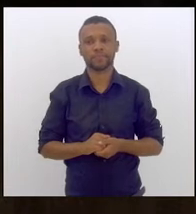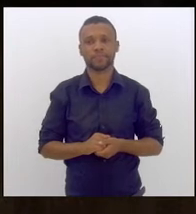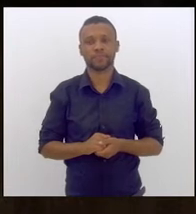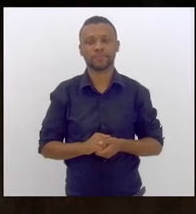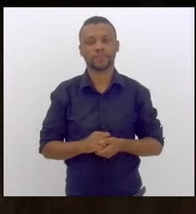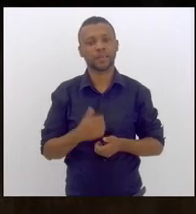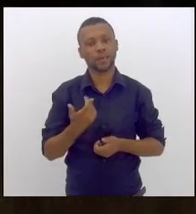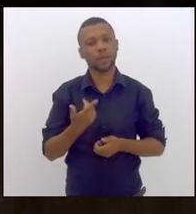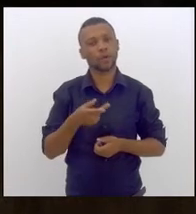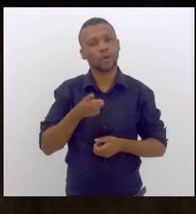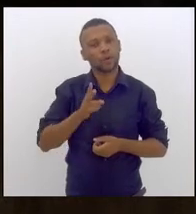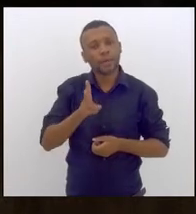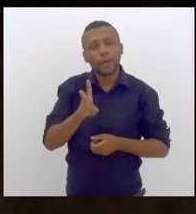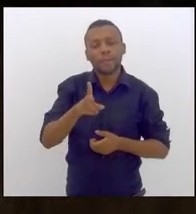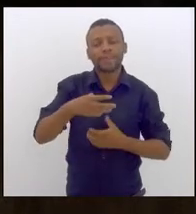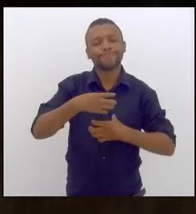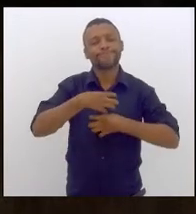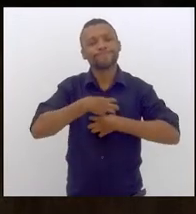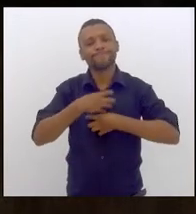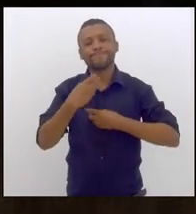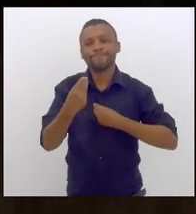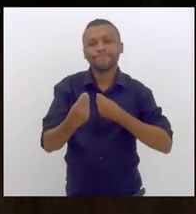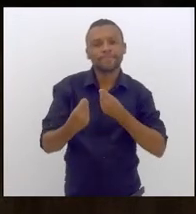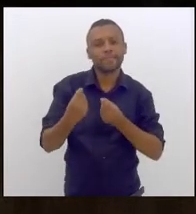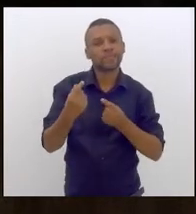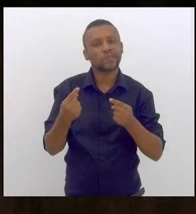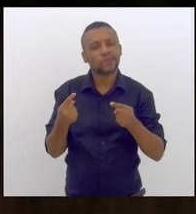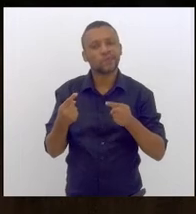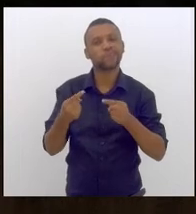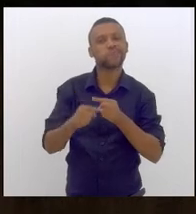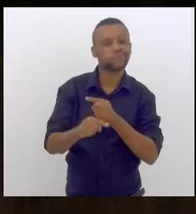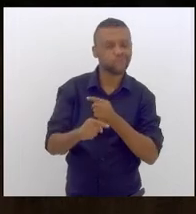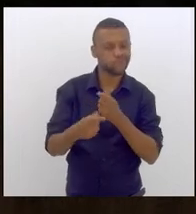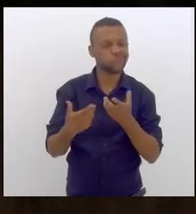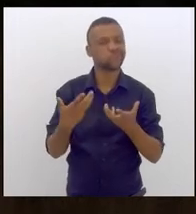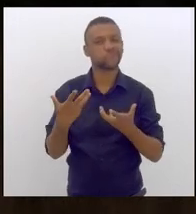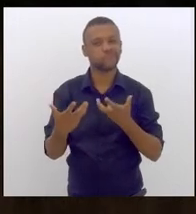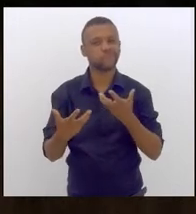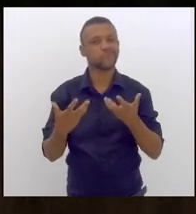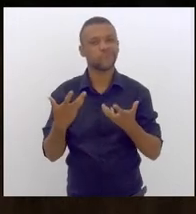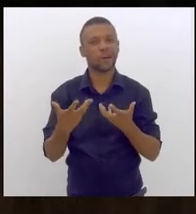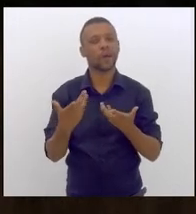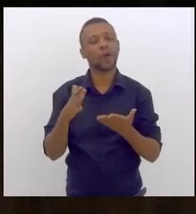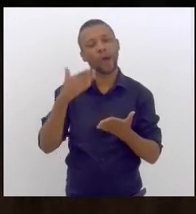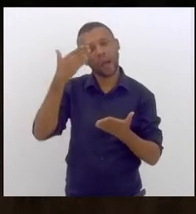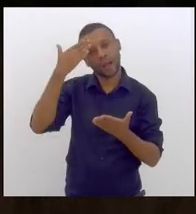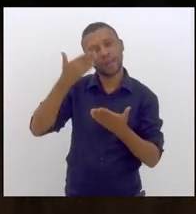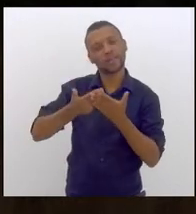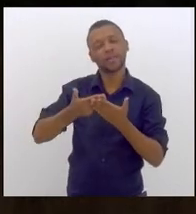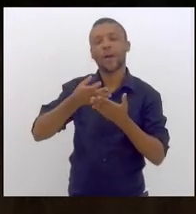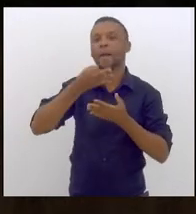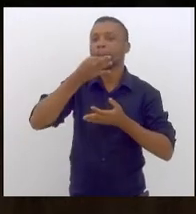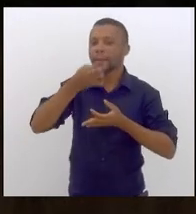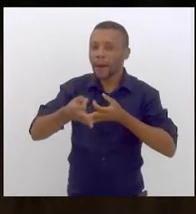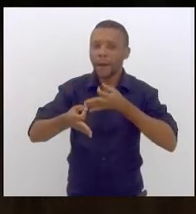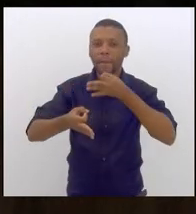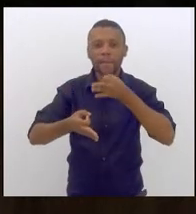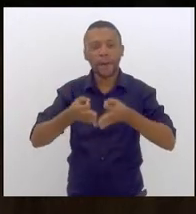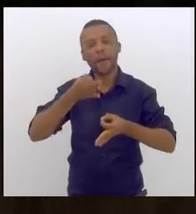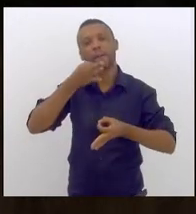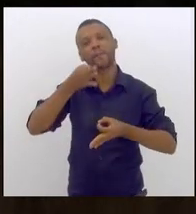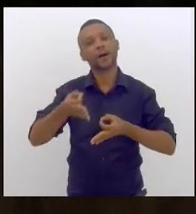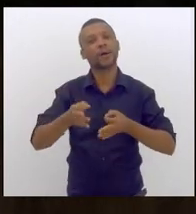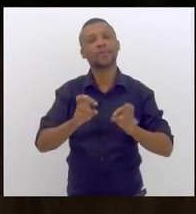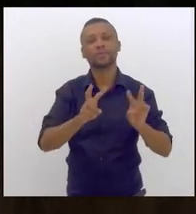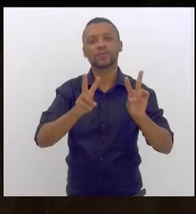de forma meio desconfortável, eu tenho dado parecer a respeito de projetos